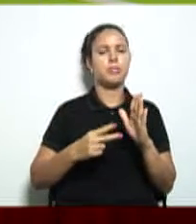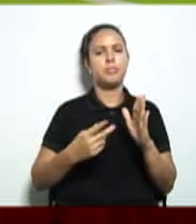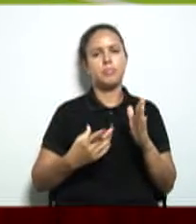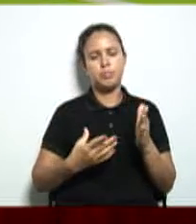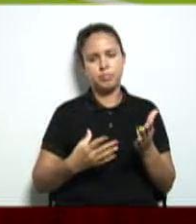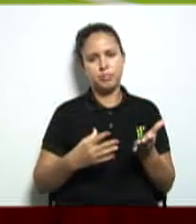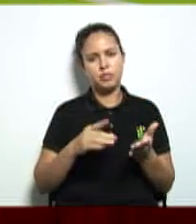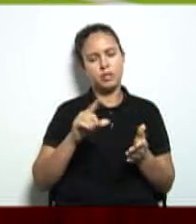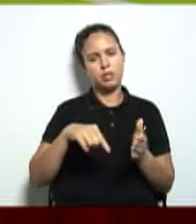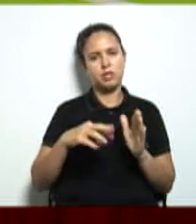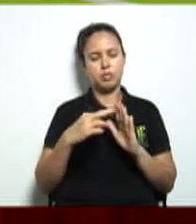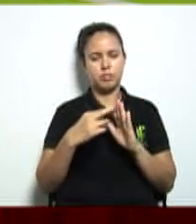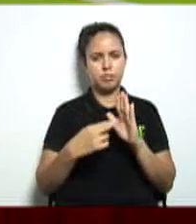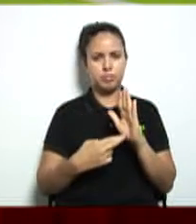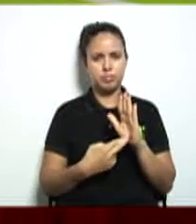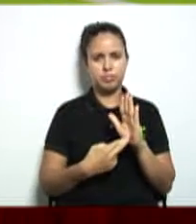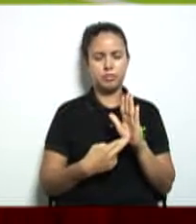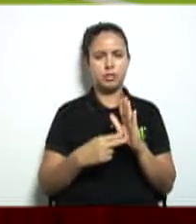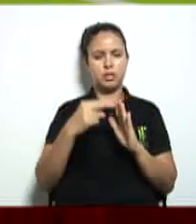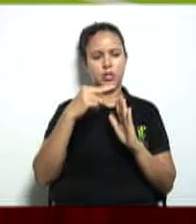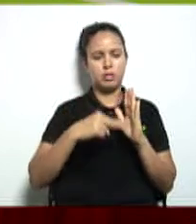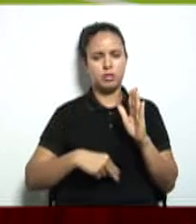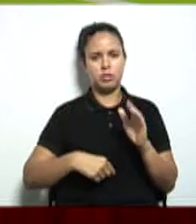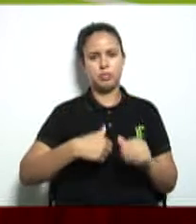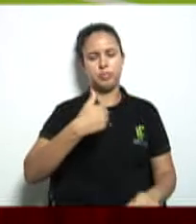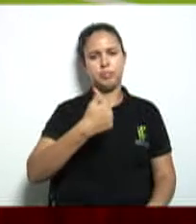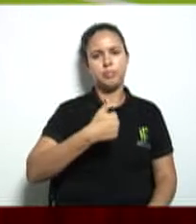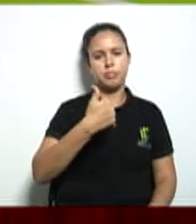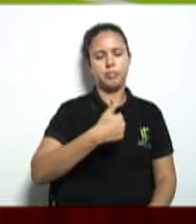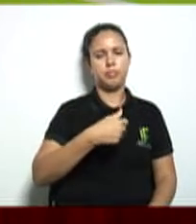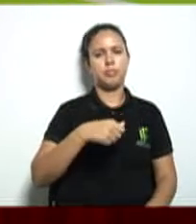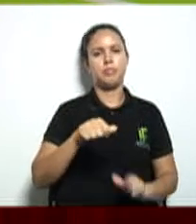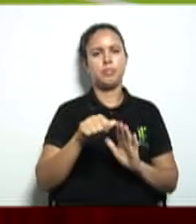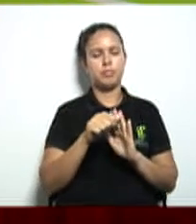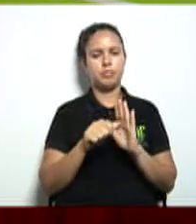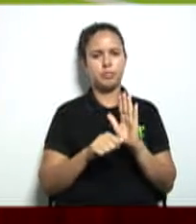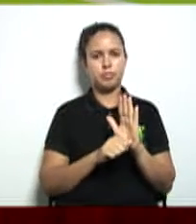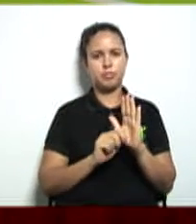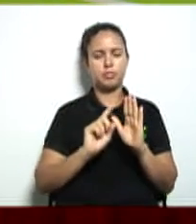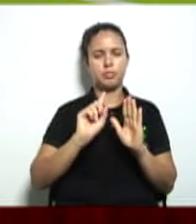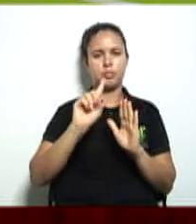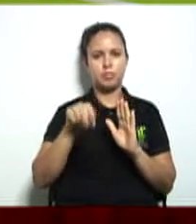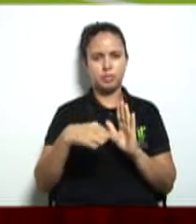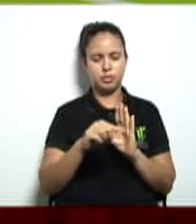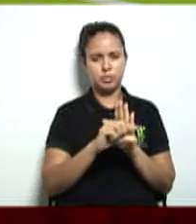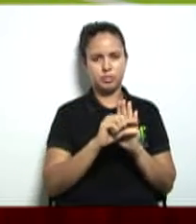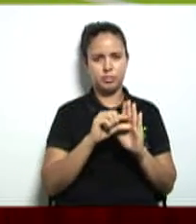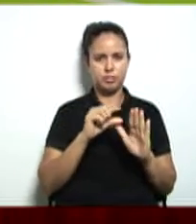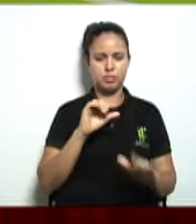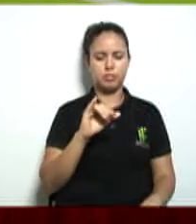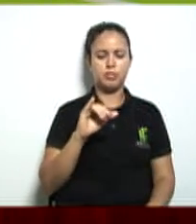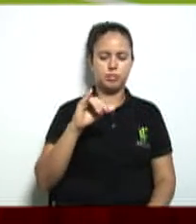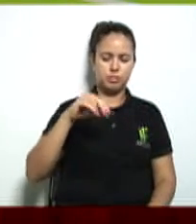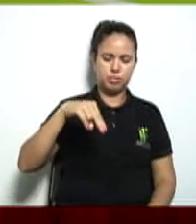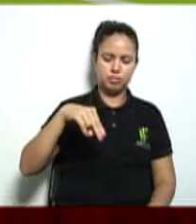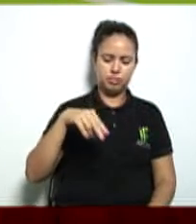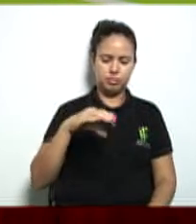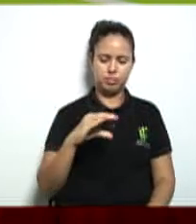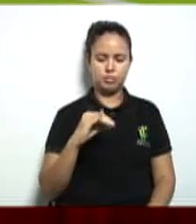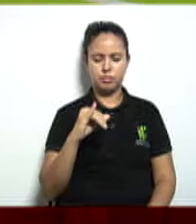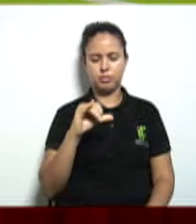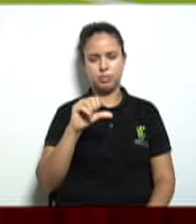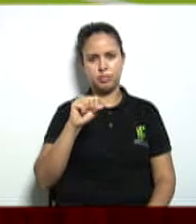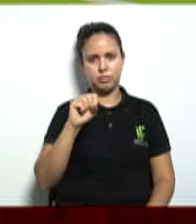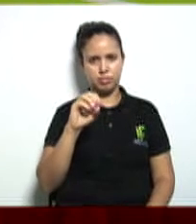algum regulamento, leiam, por favor, primeiro o artigo e depois o inciso, porque eles se complementam, certo?